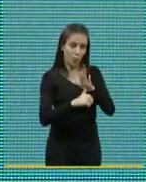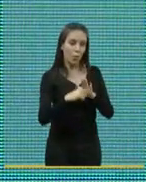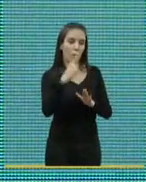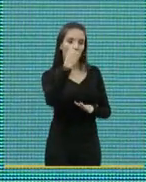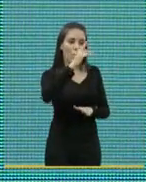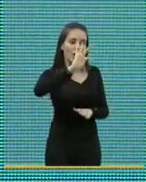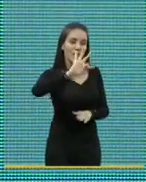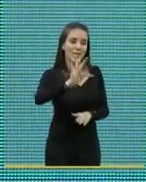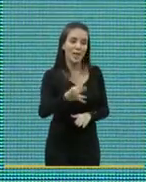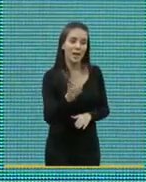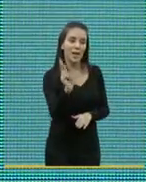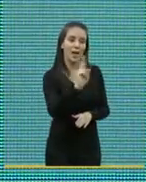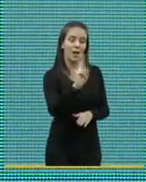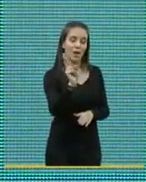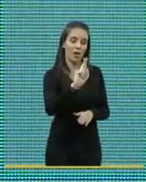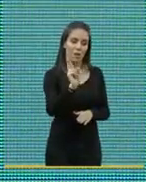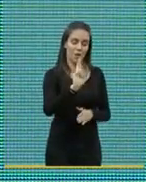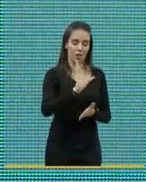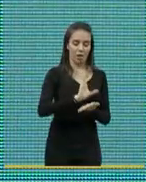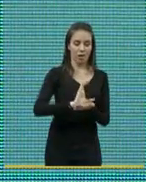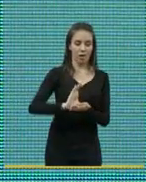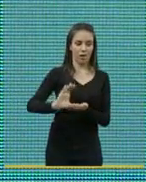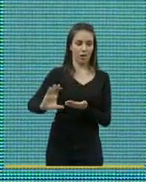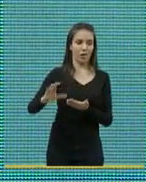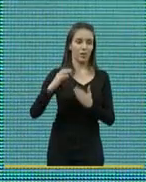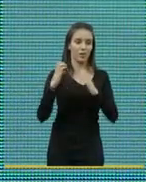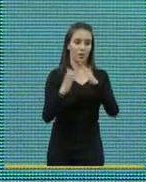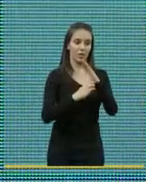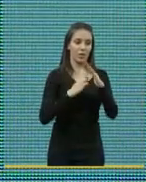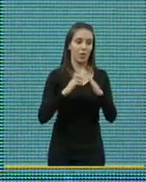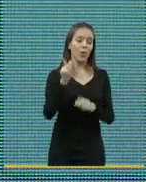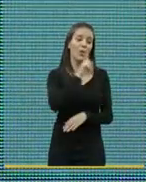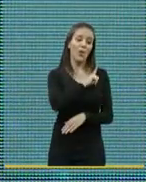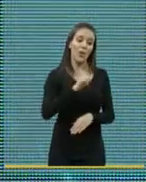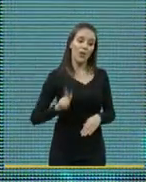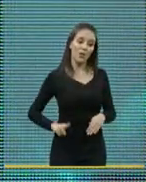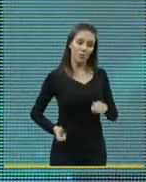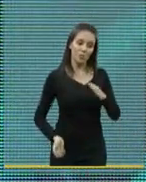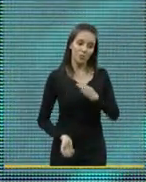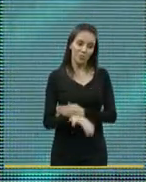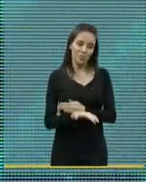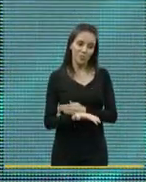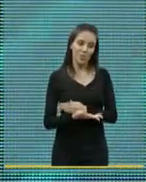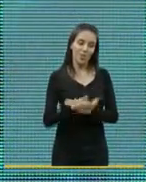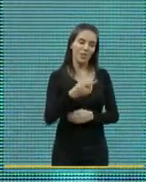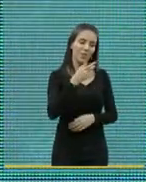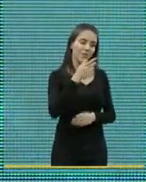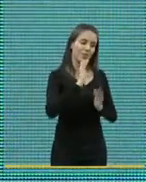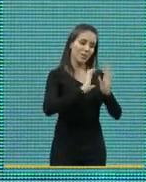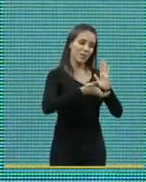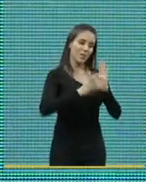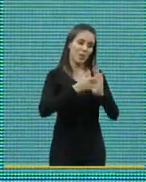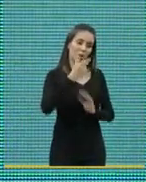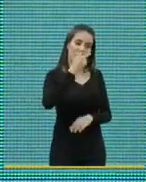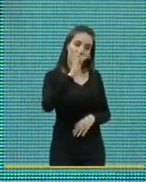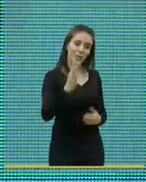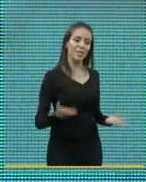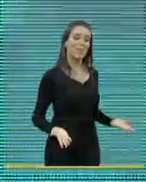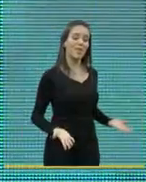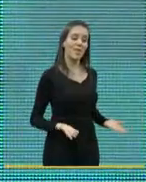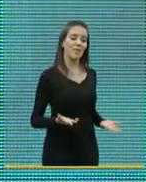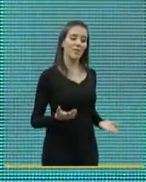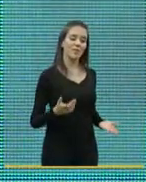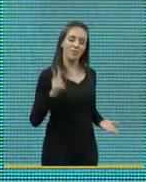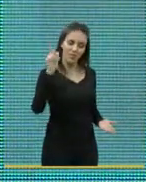para o bolsa empresário nos governos do pt e que foi aprofundado no governo dilma temer a onde esse dinheiro